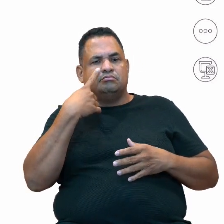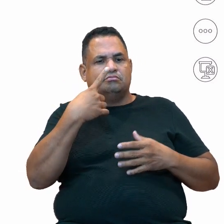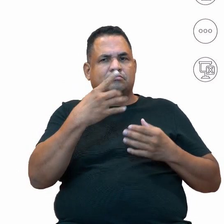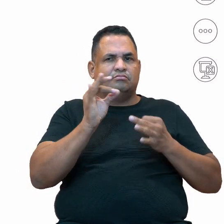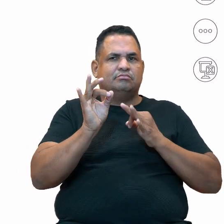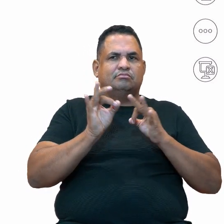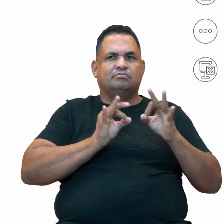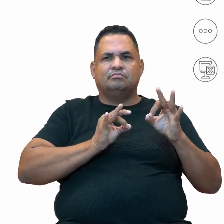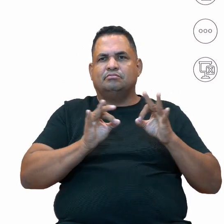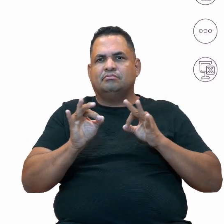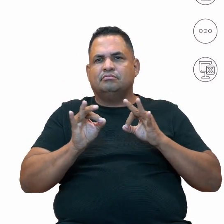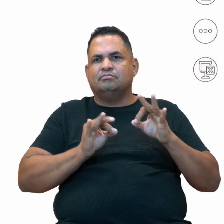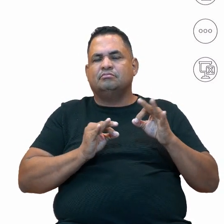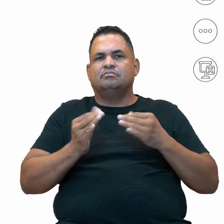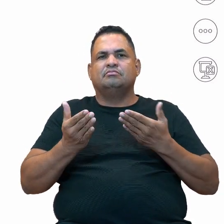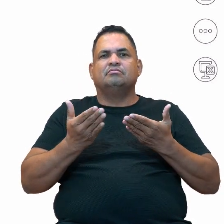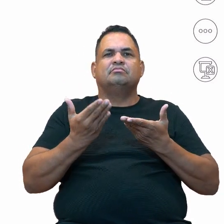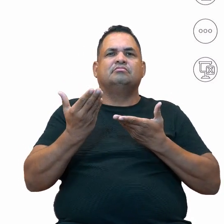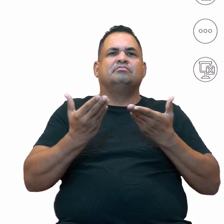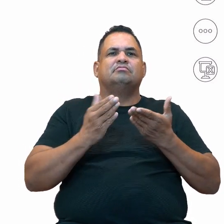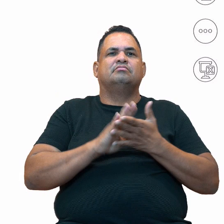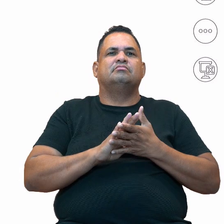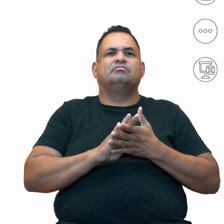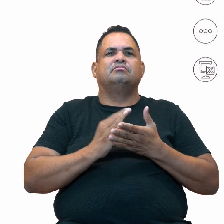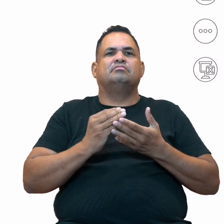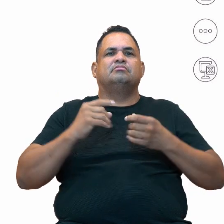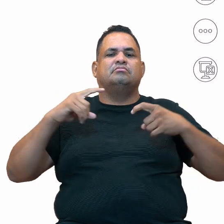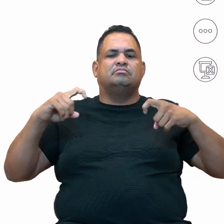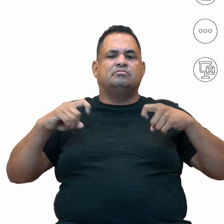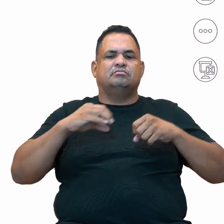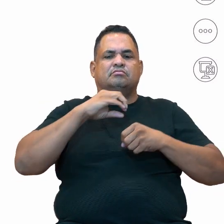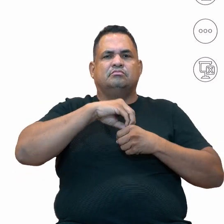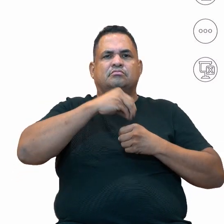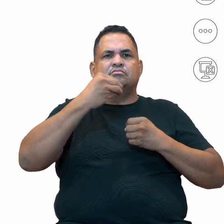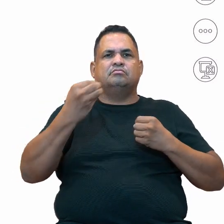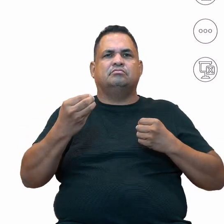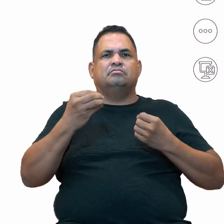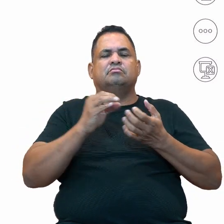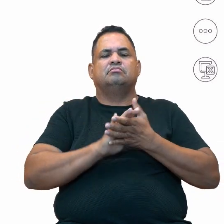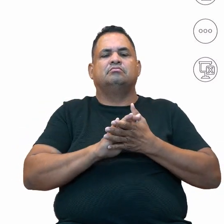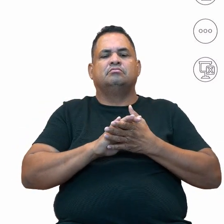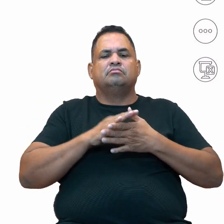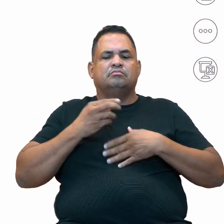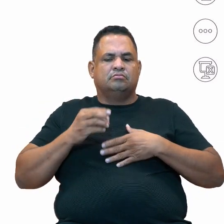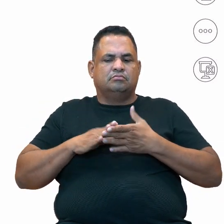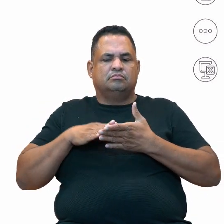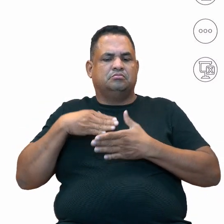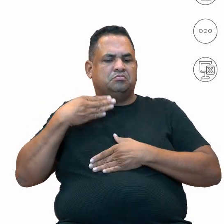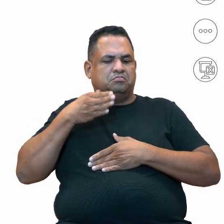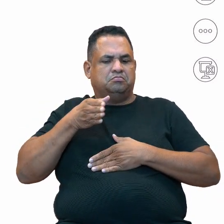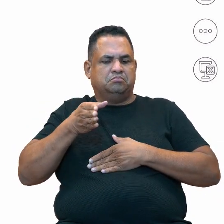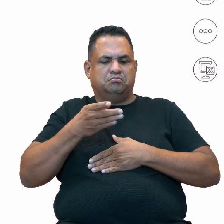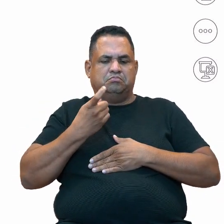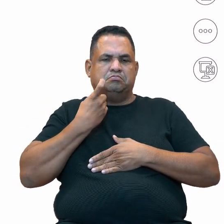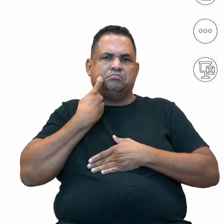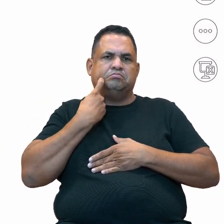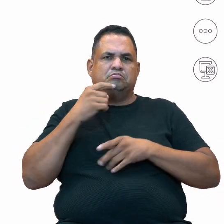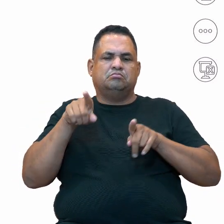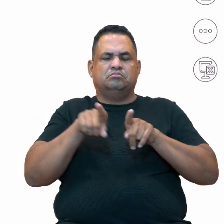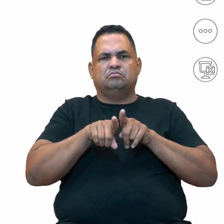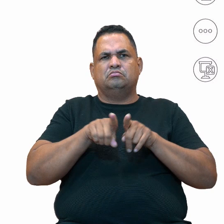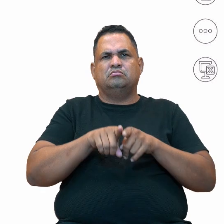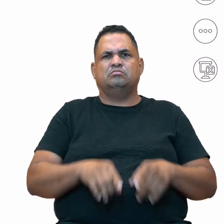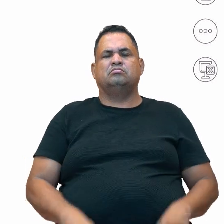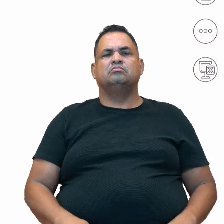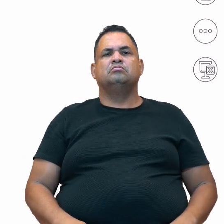processo que é a fecundação externa, tá? Os peixes também têm fecundação externa. O prof vai já falar para vocês.